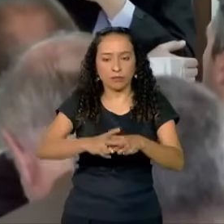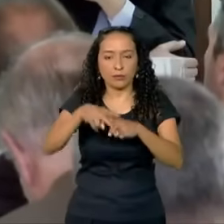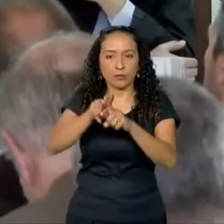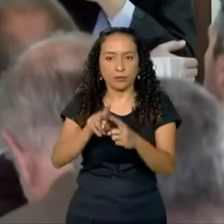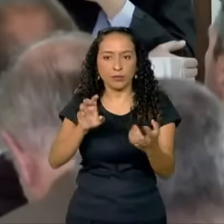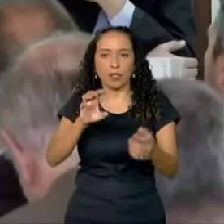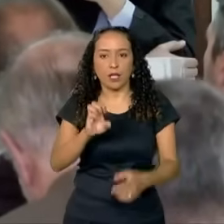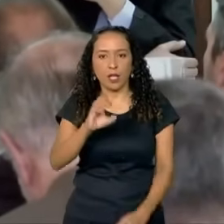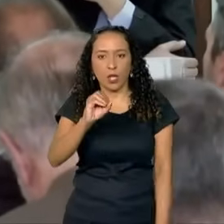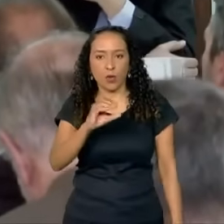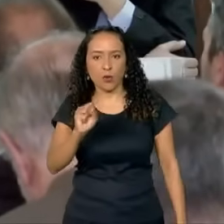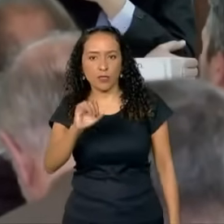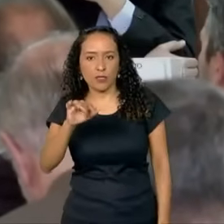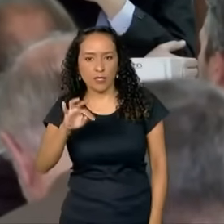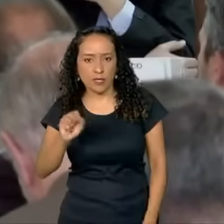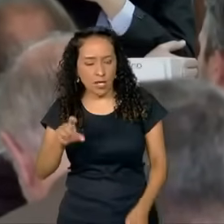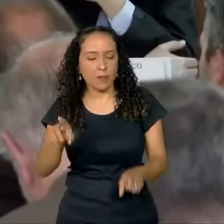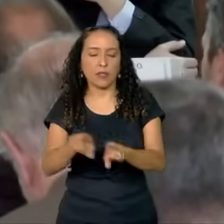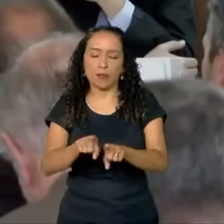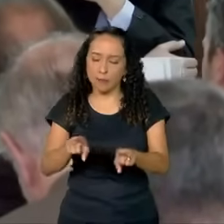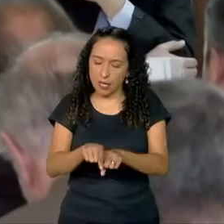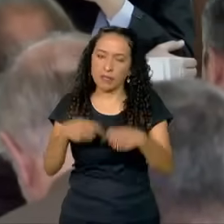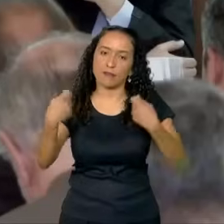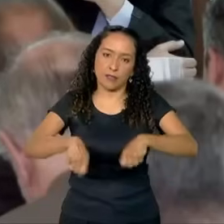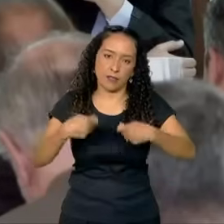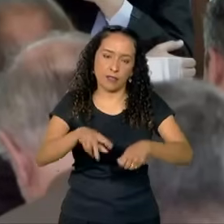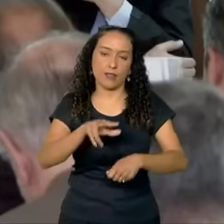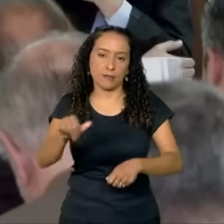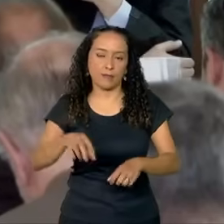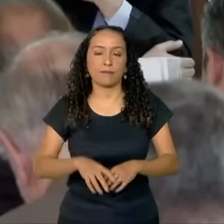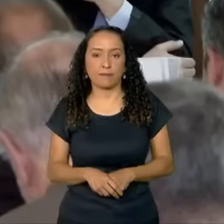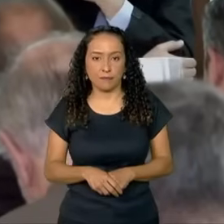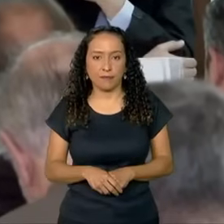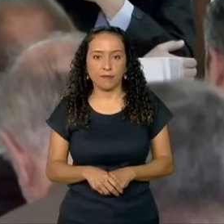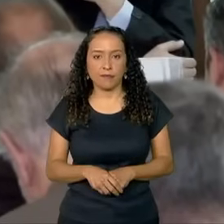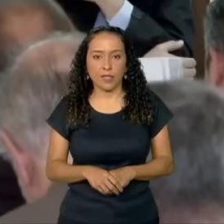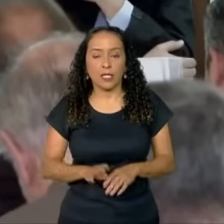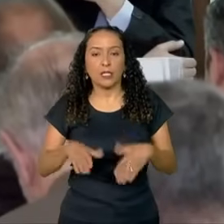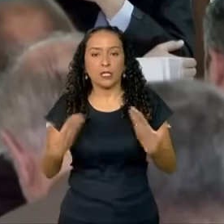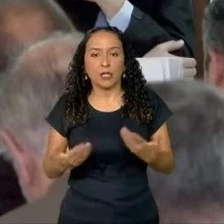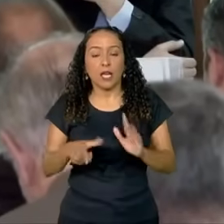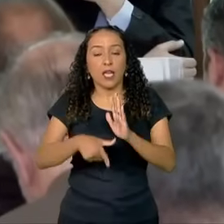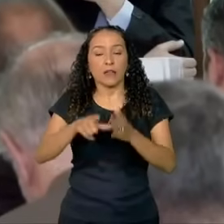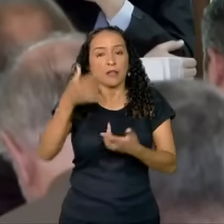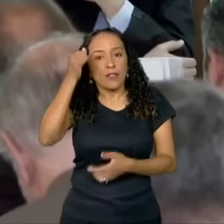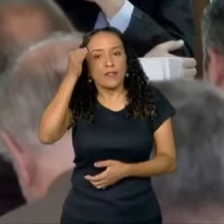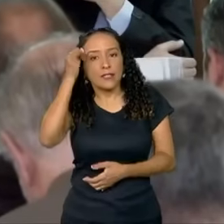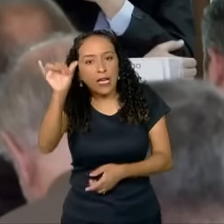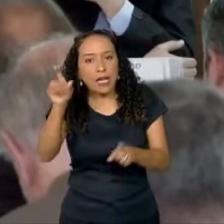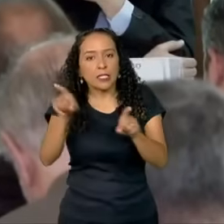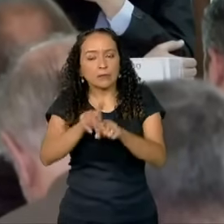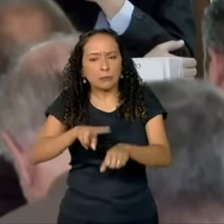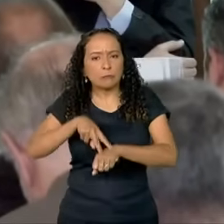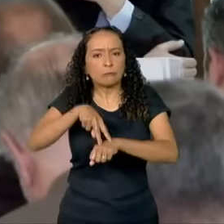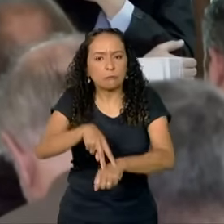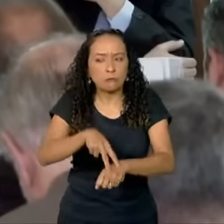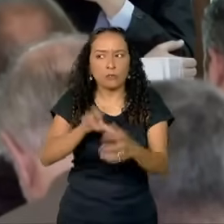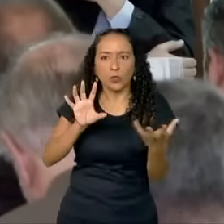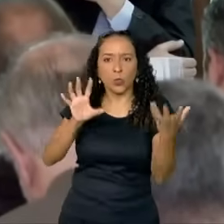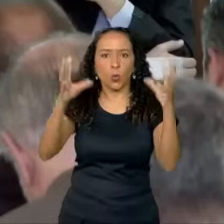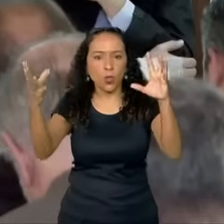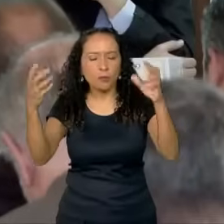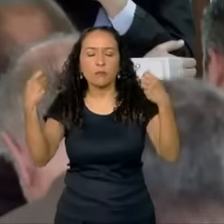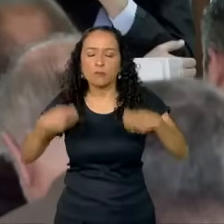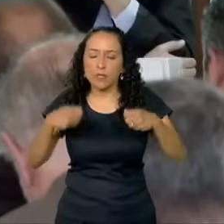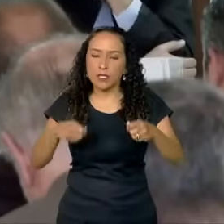ecossistemas degradados também serão necessários. Então, na prevenção e resiliência climática, nós vamos ter que